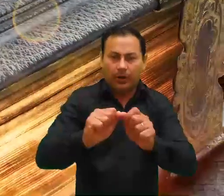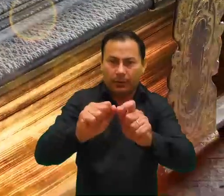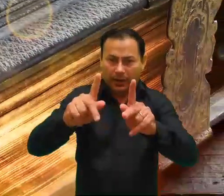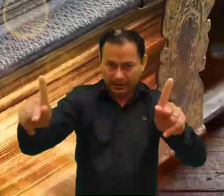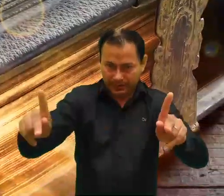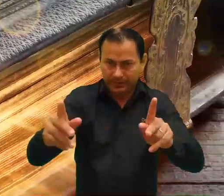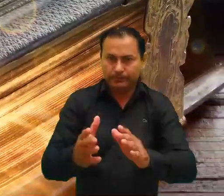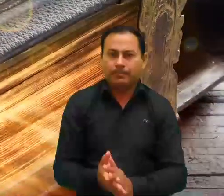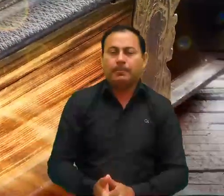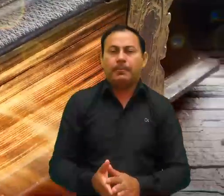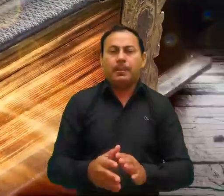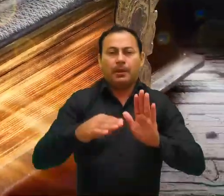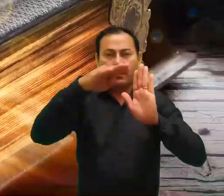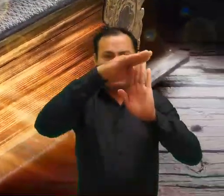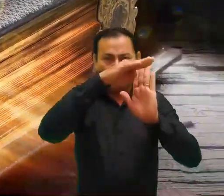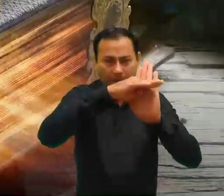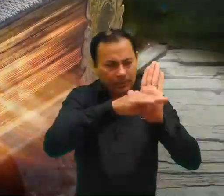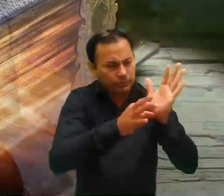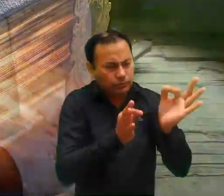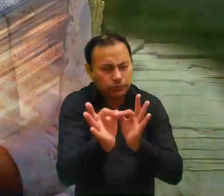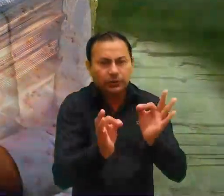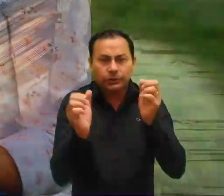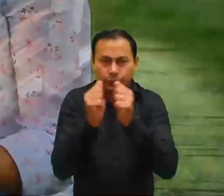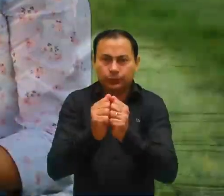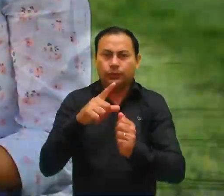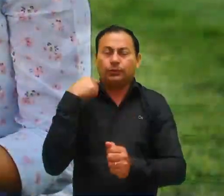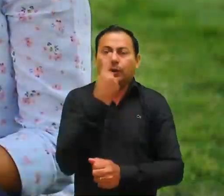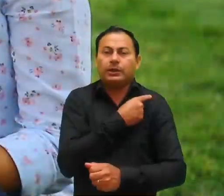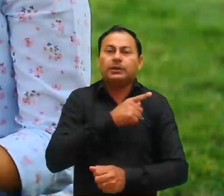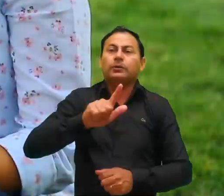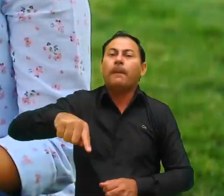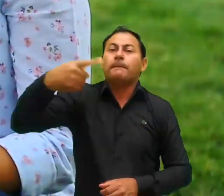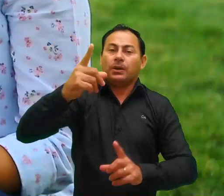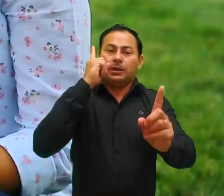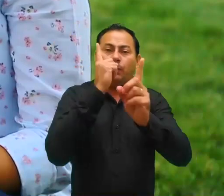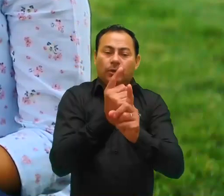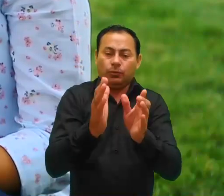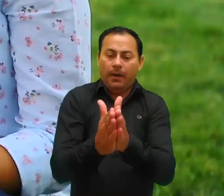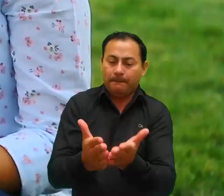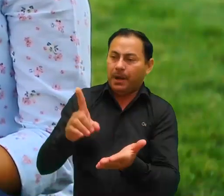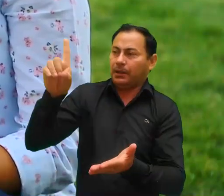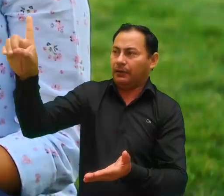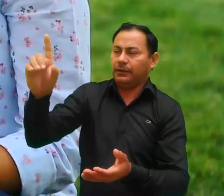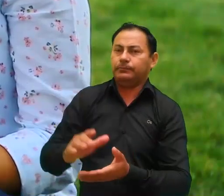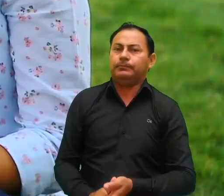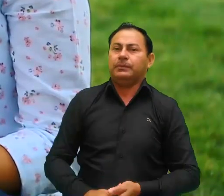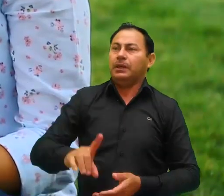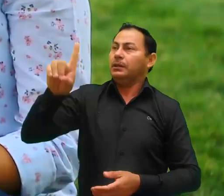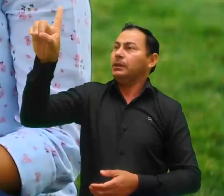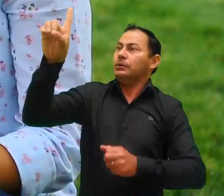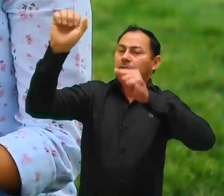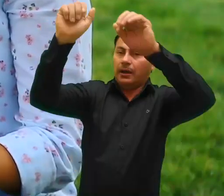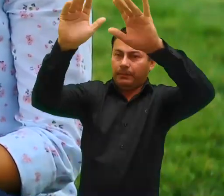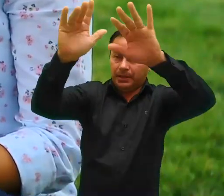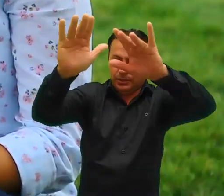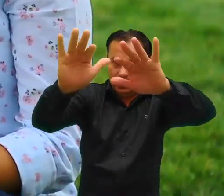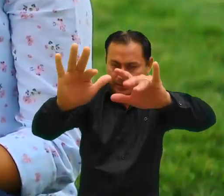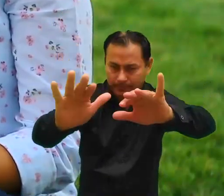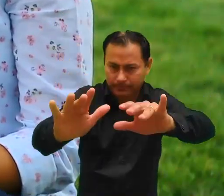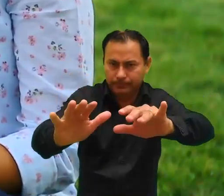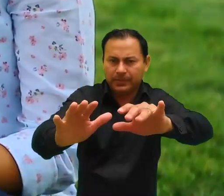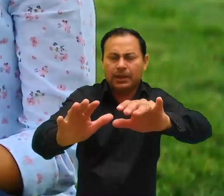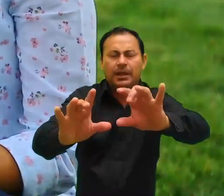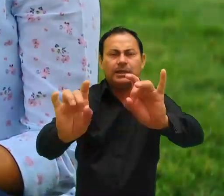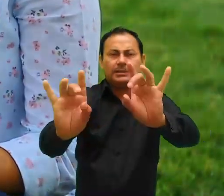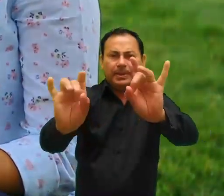deles no Apocalipse. Programe-se para estar conosco no próximo encontro com a Palavra. Deus lhe abençoe de uma